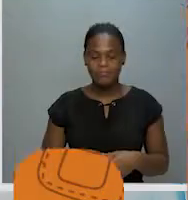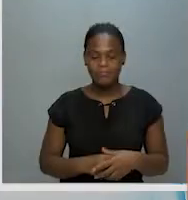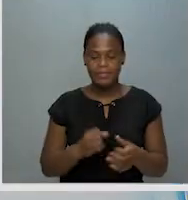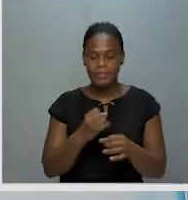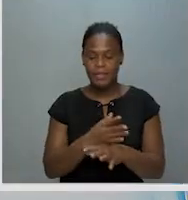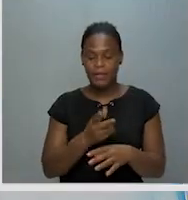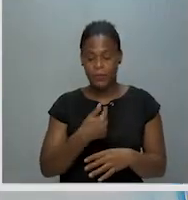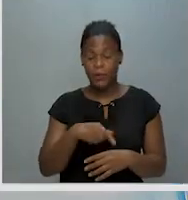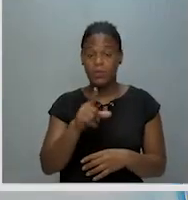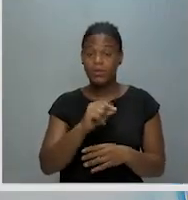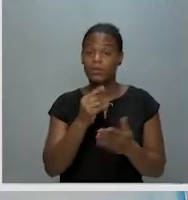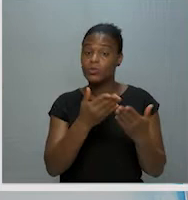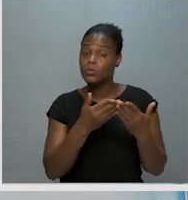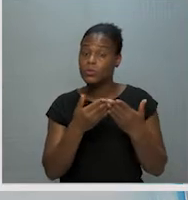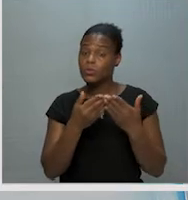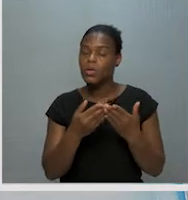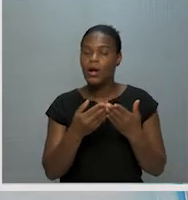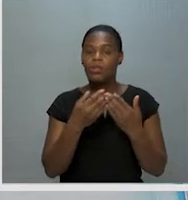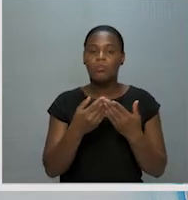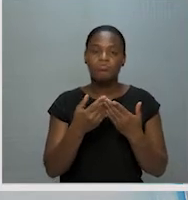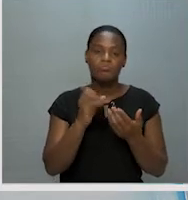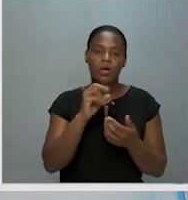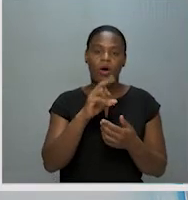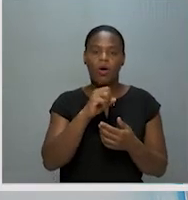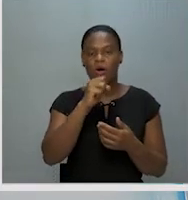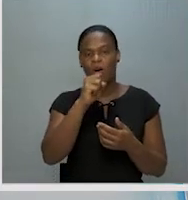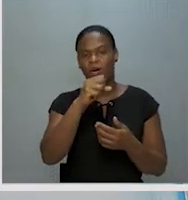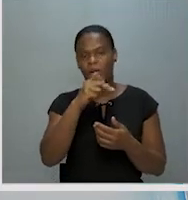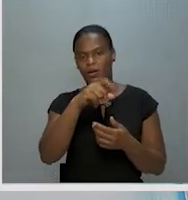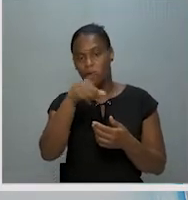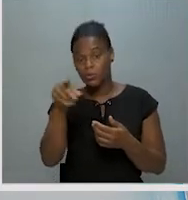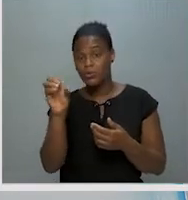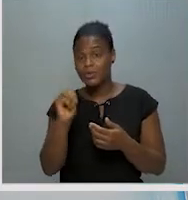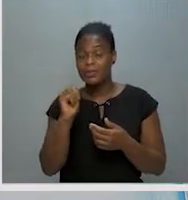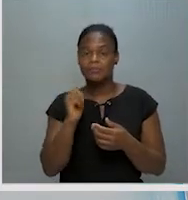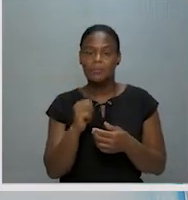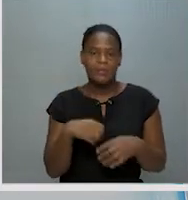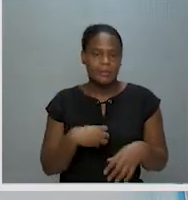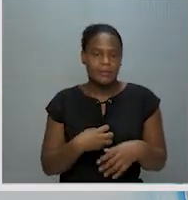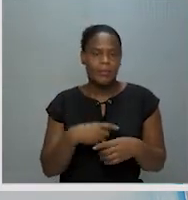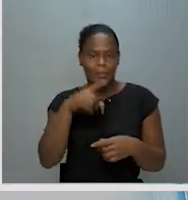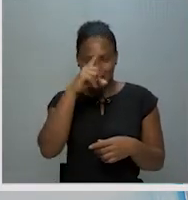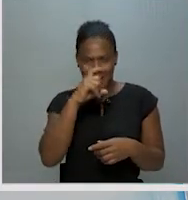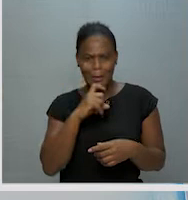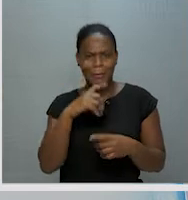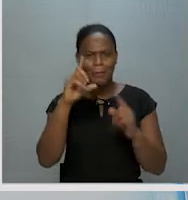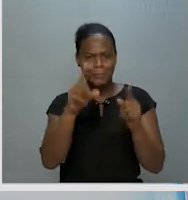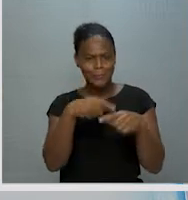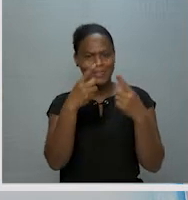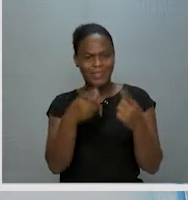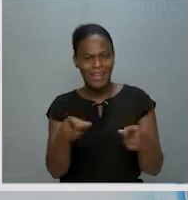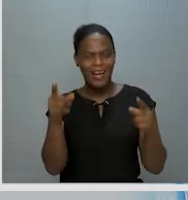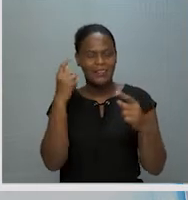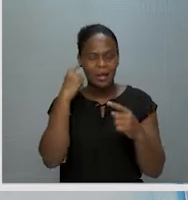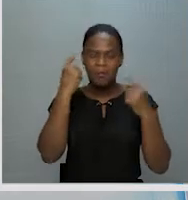De seguida, nós estudamos os órgãos dos sentidos. E até estou a lembrar daquela canção, Os 5 Sentidos,